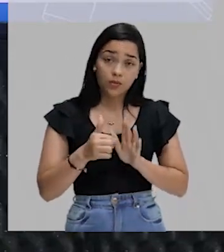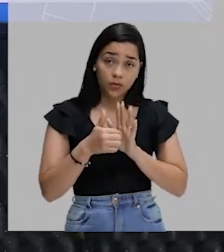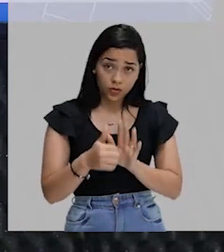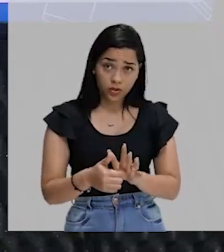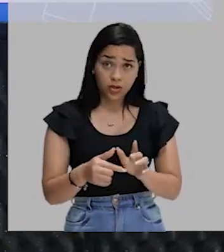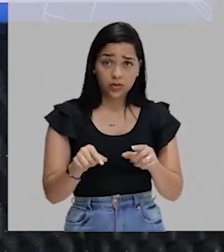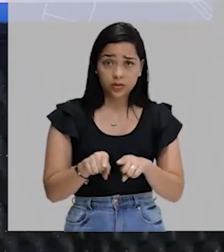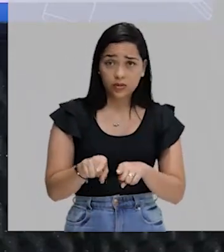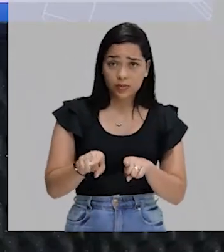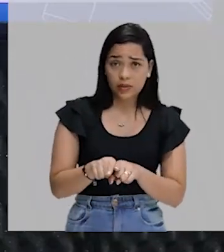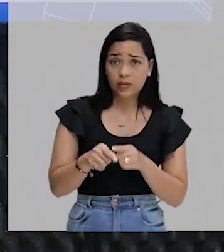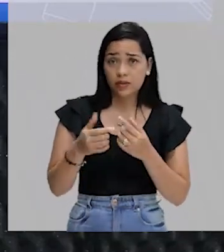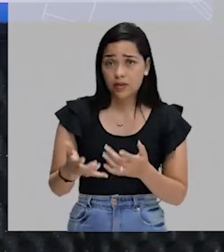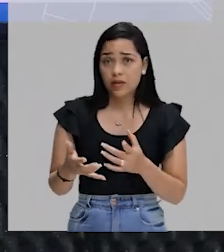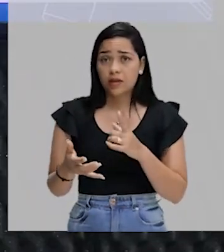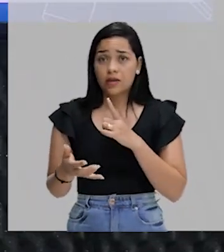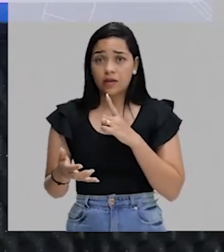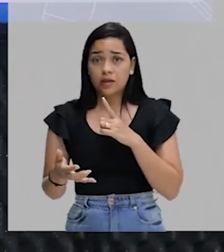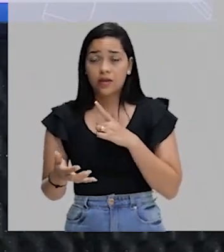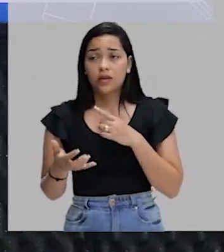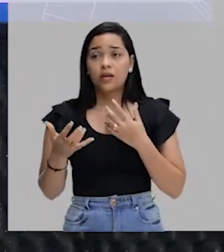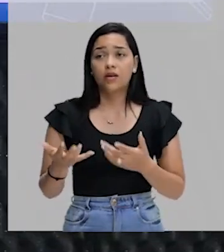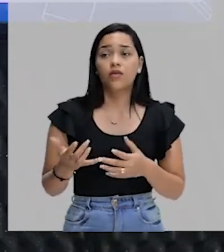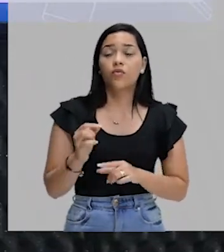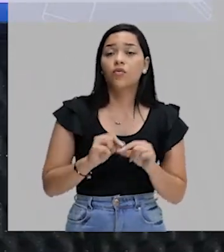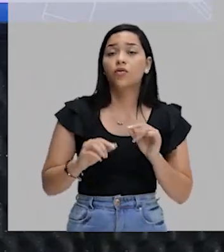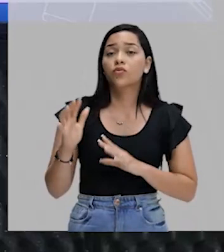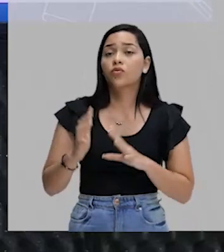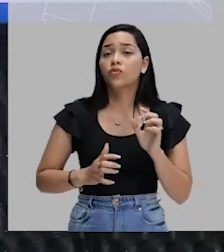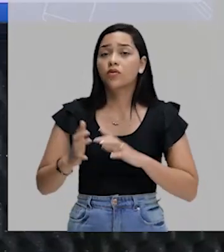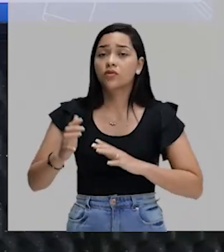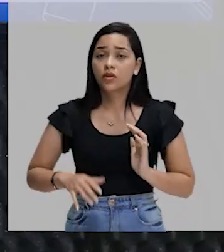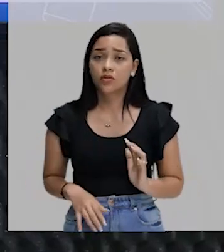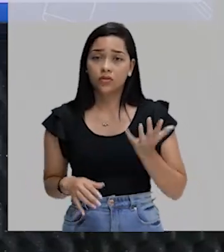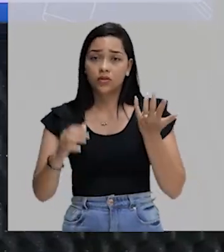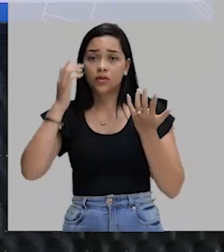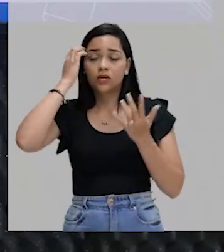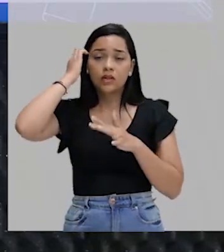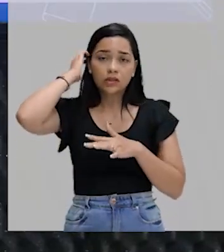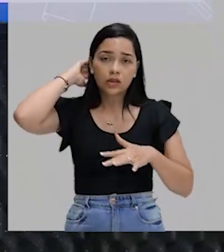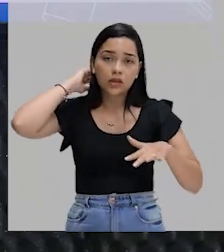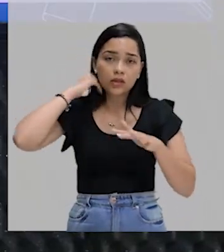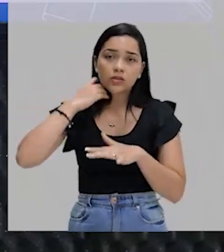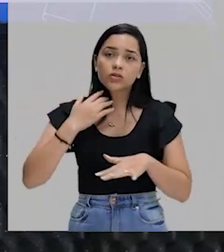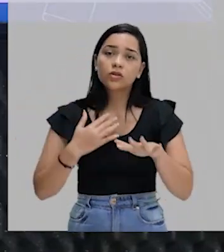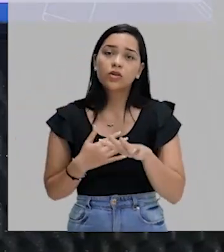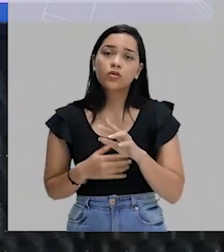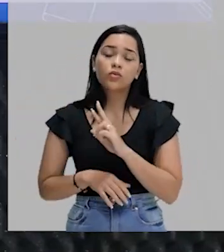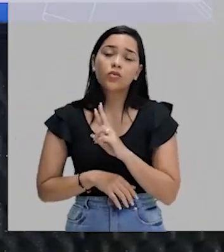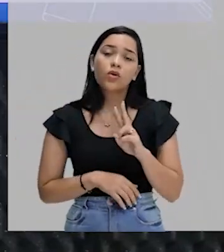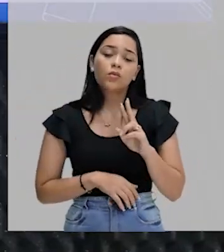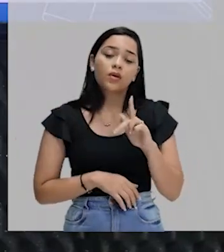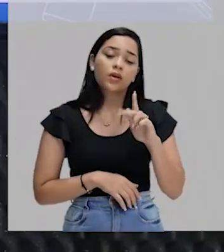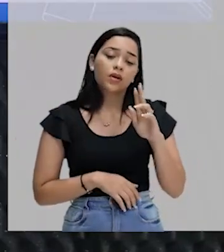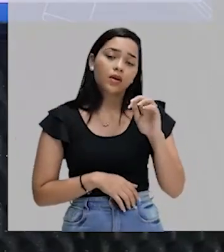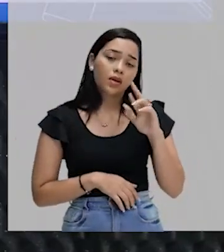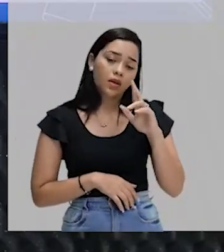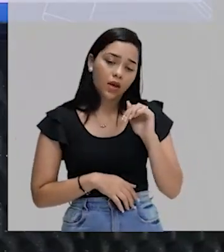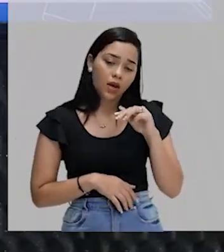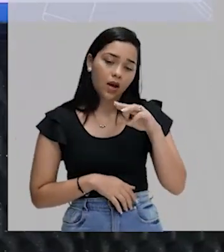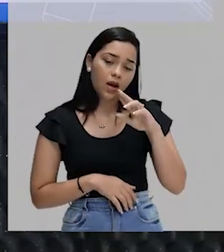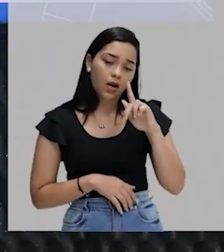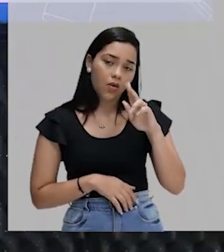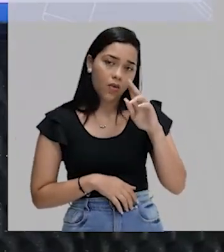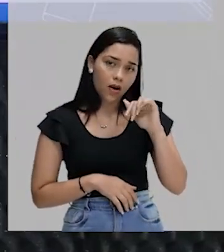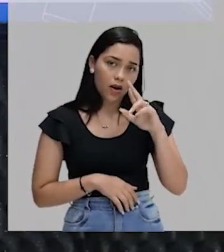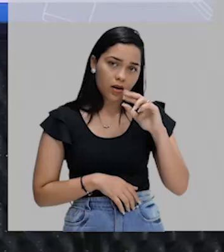mostrar, inclusive, basicamente esses conflitos que ocorreram nessa região da chamada Guerra Guaranítica, ou a